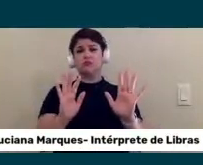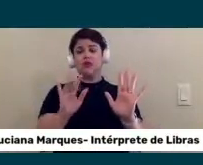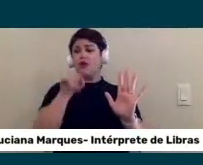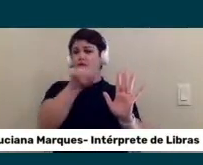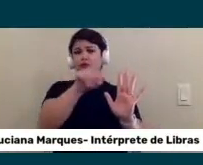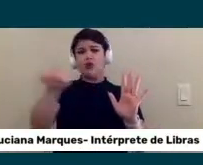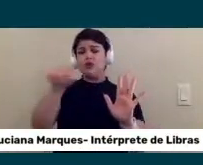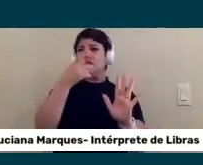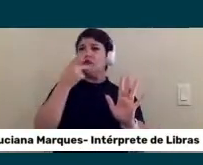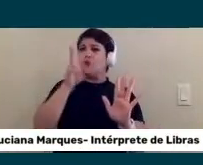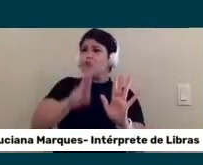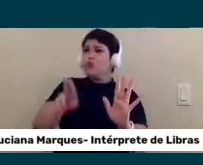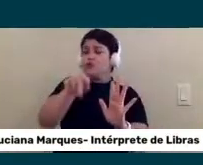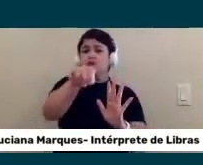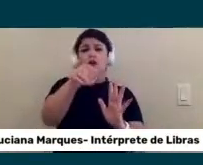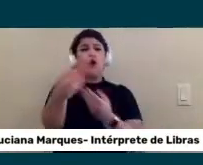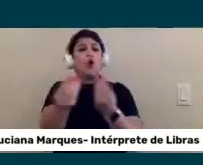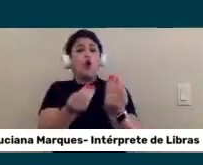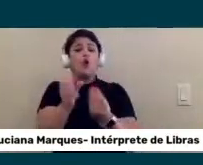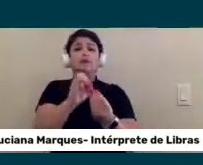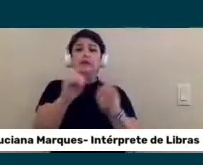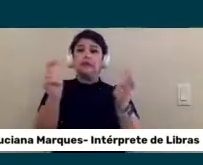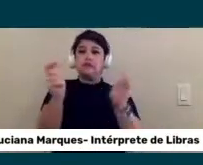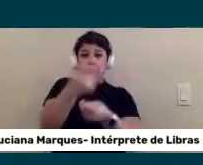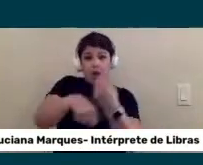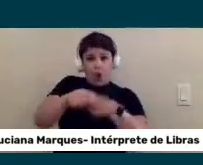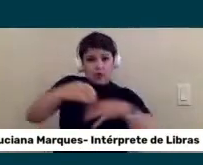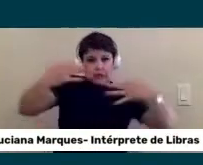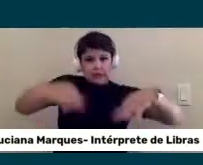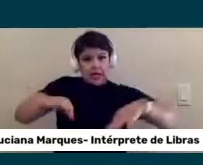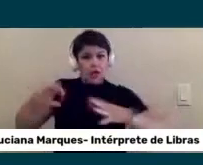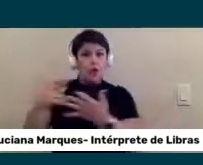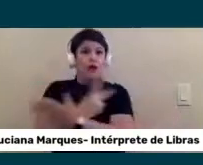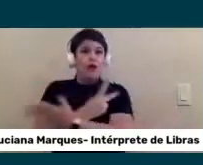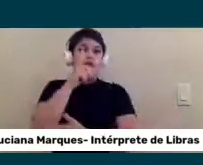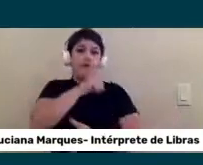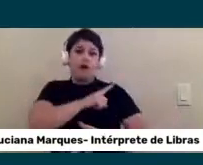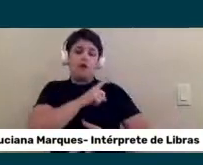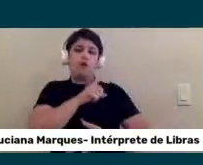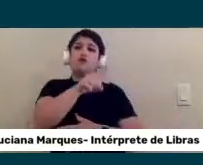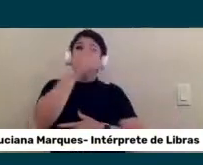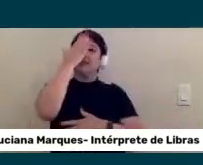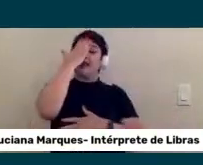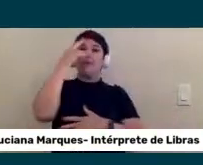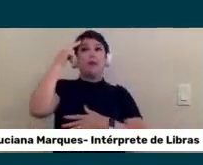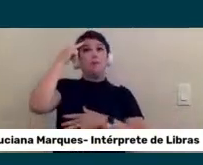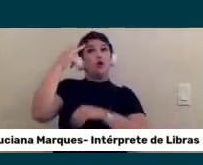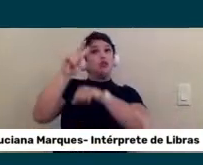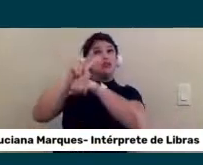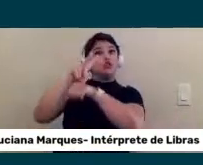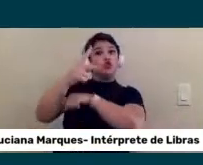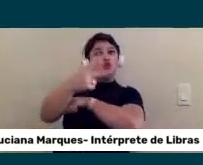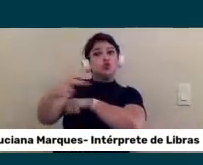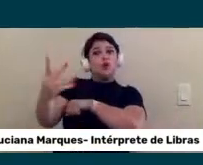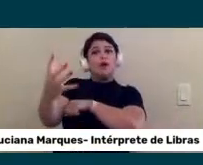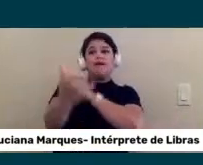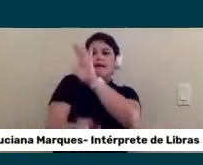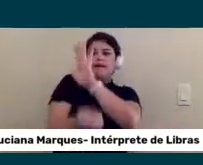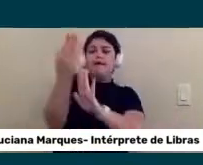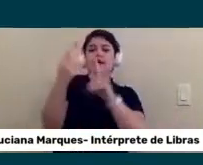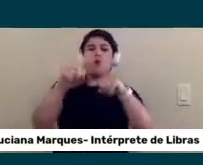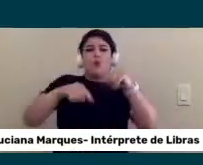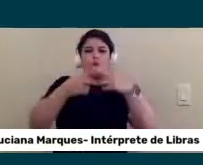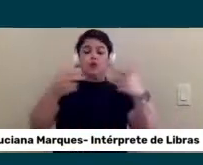consome ali e que vai te dizer se o negócio deu certo ou deu errado. Porque você sabia qual era a hipótese que você queria testar quando lançou esse produto. Se você